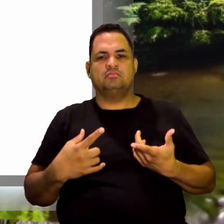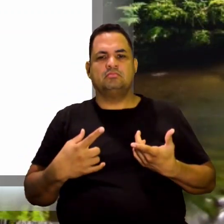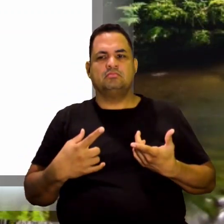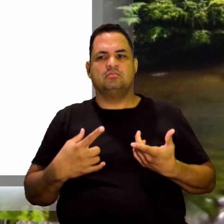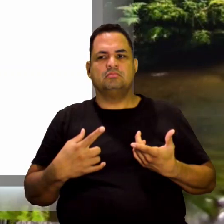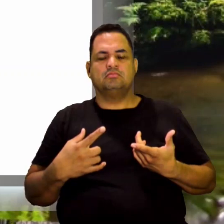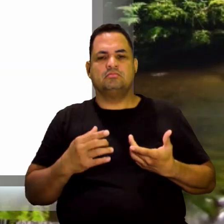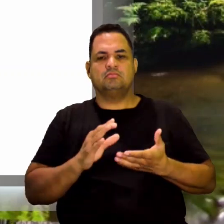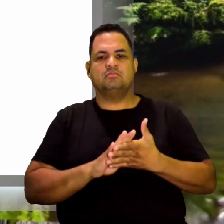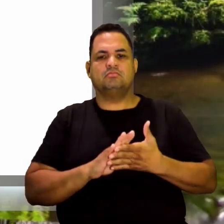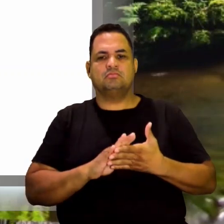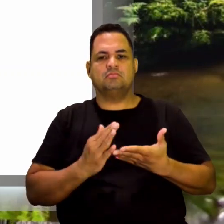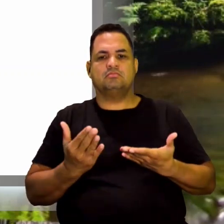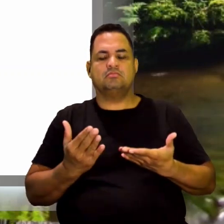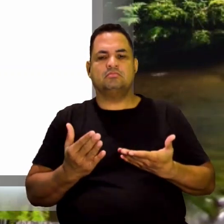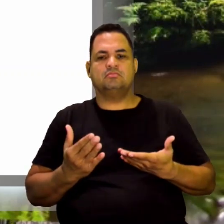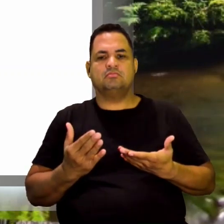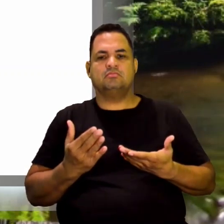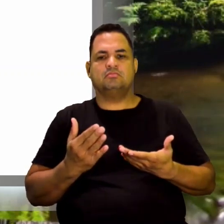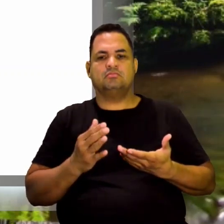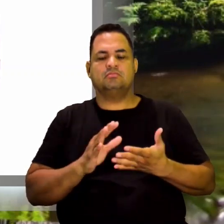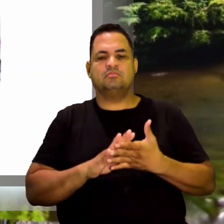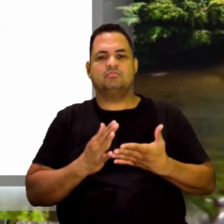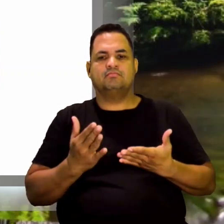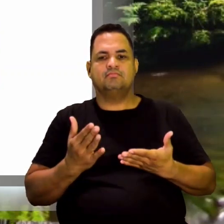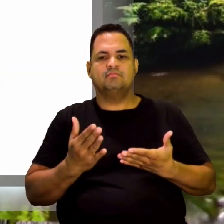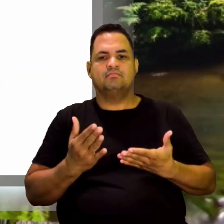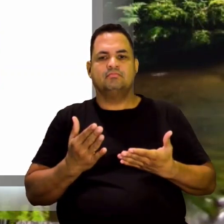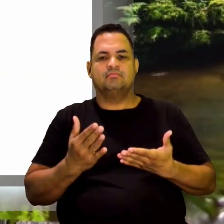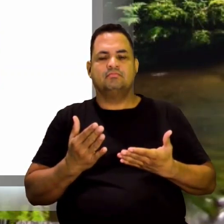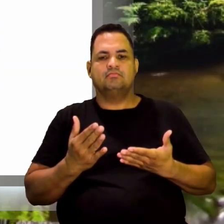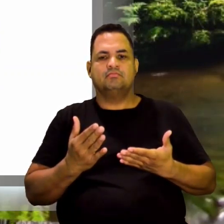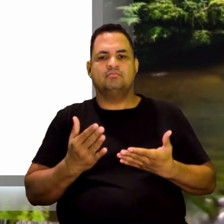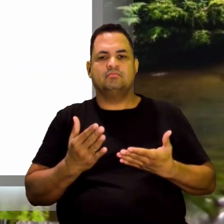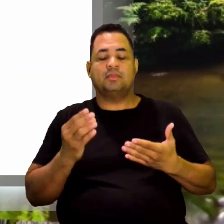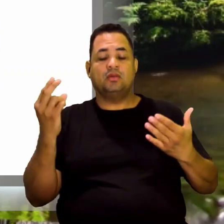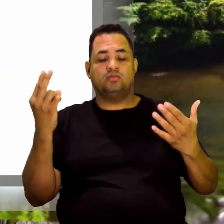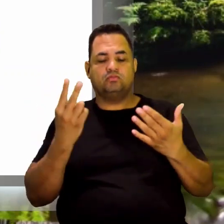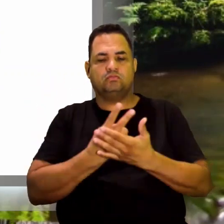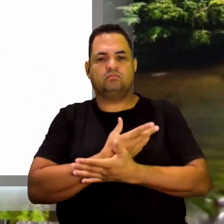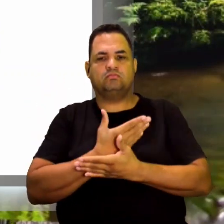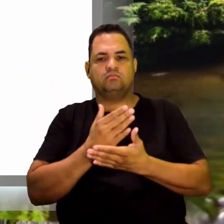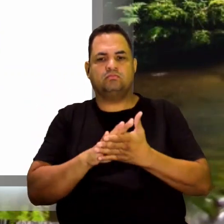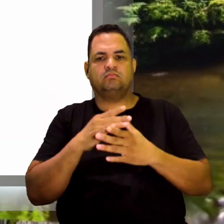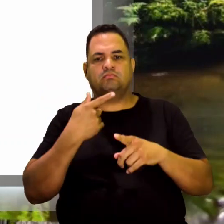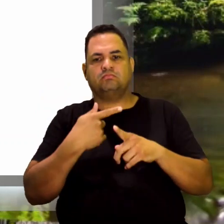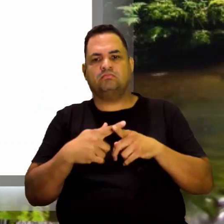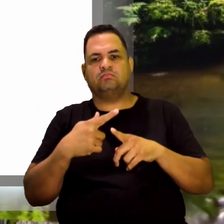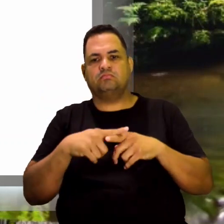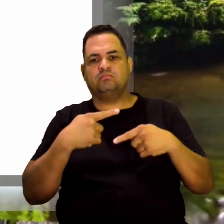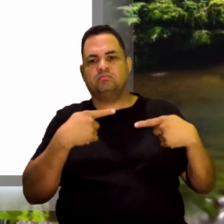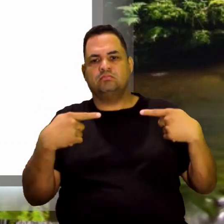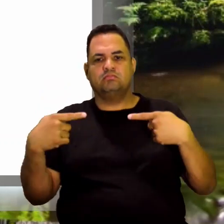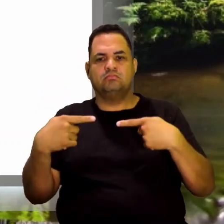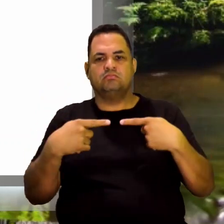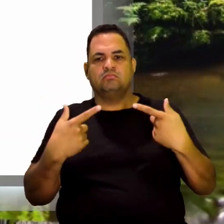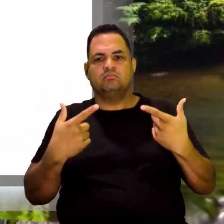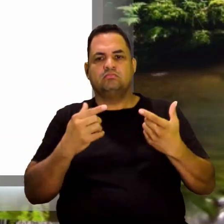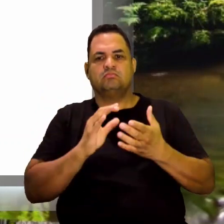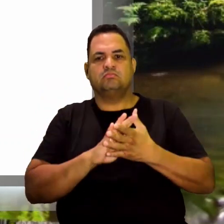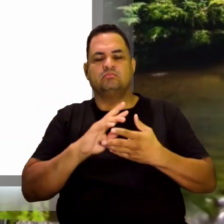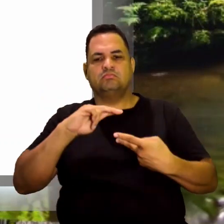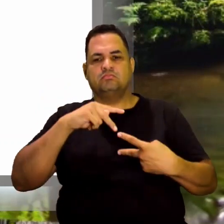não quero assustar, mas a grande ocorrência de problemas relacionados